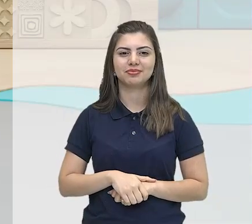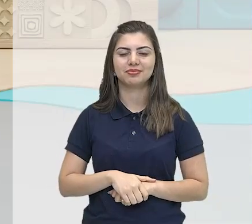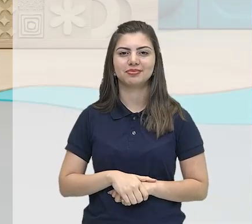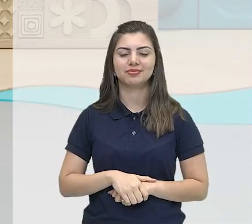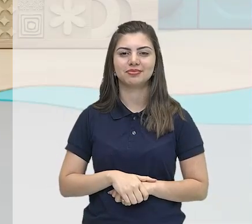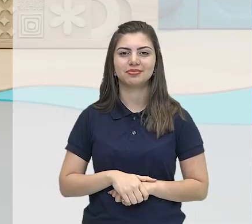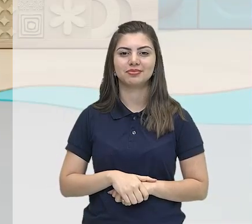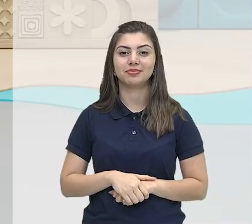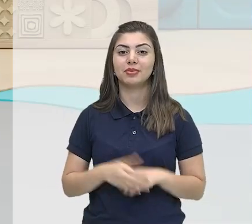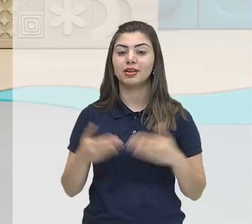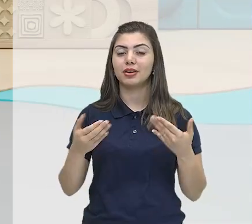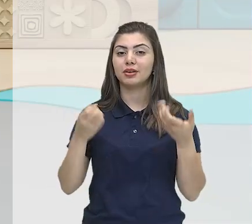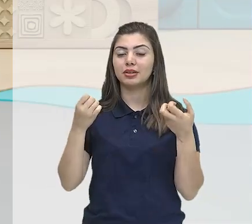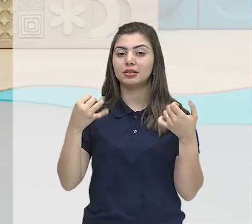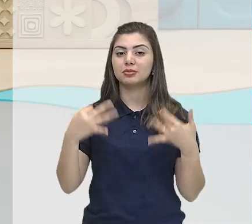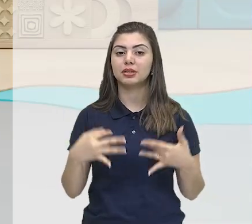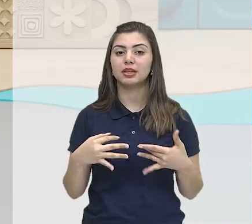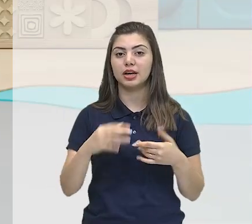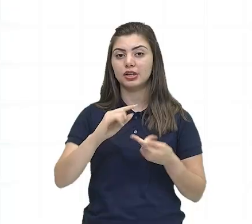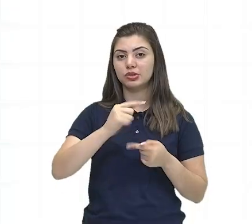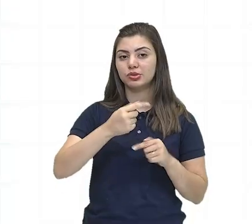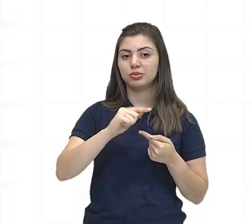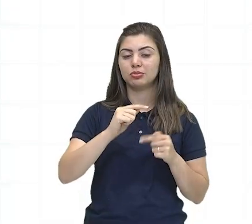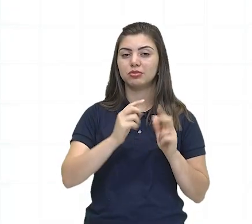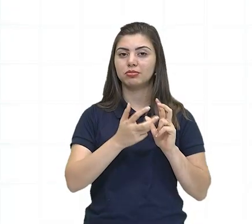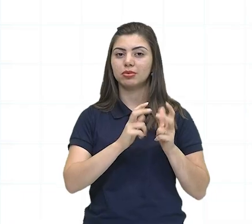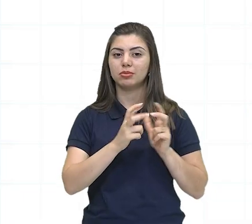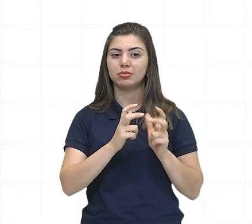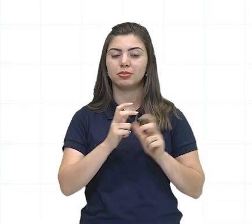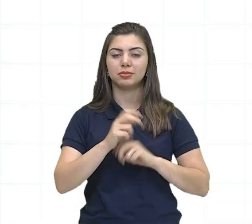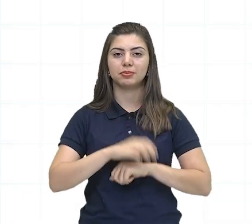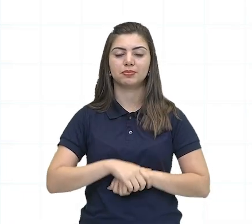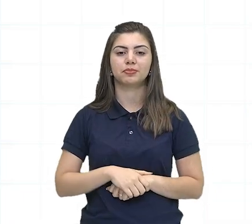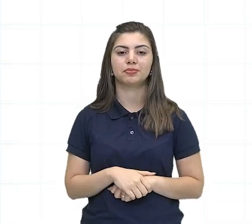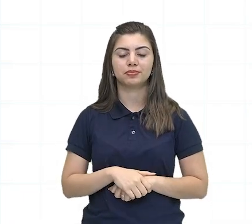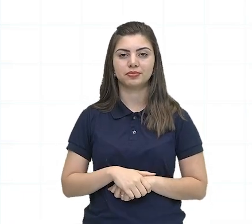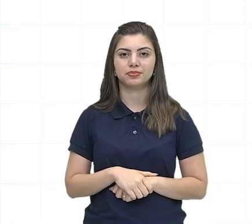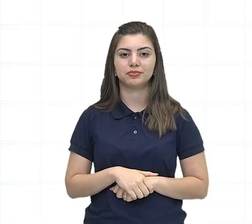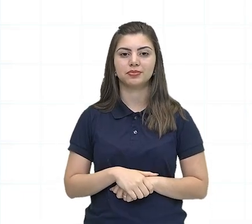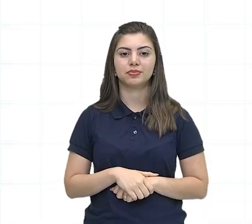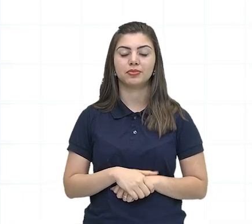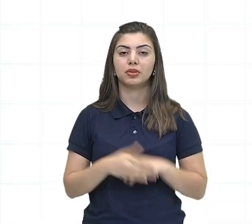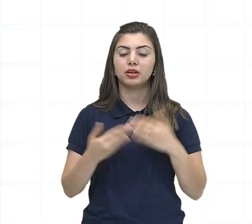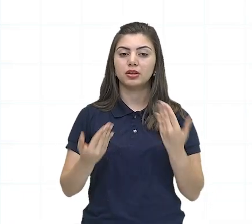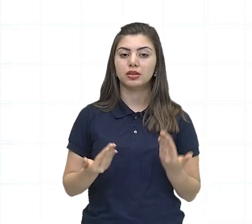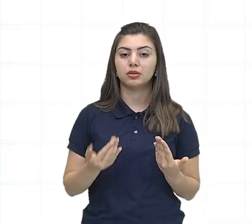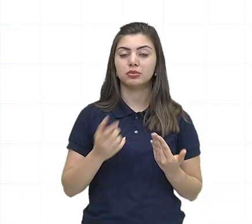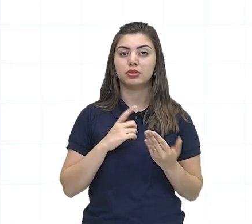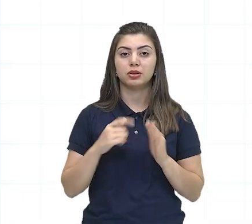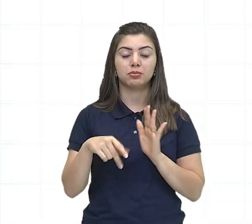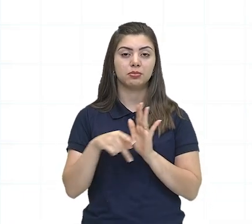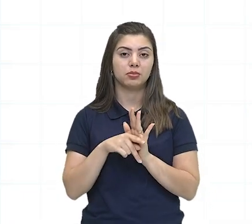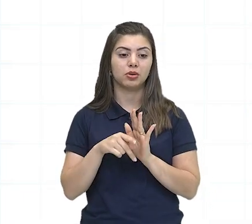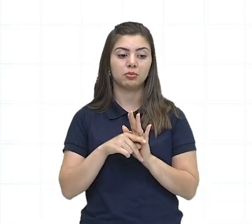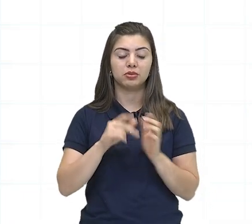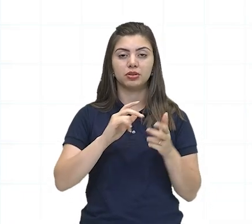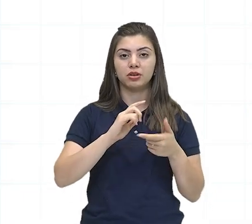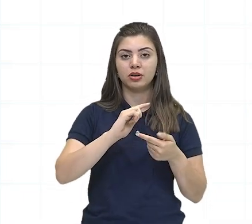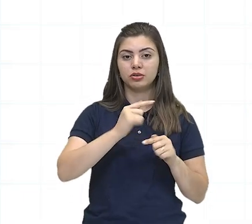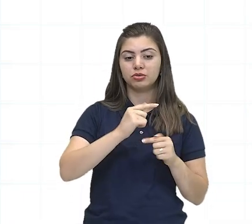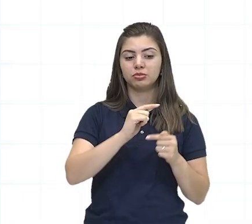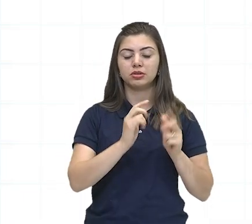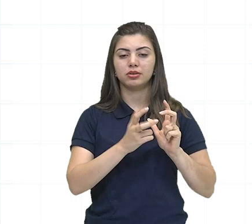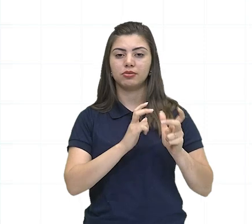Vamos falar agora sobre formas geométricas. As formas e padrões africanos também têm